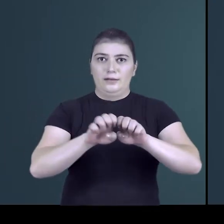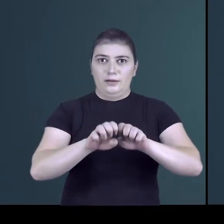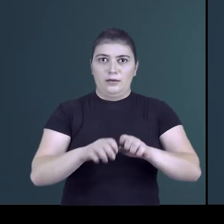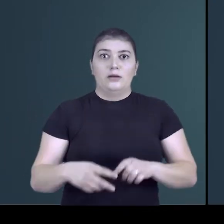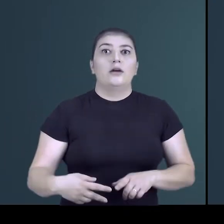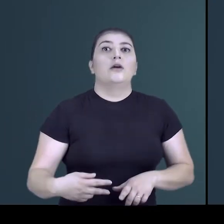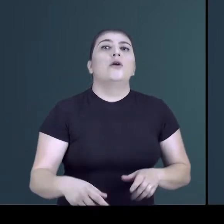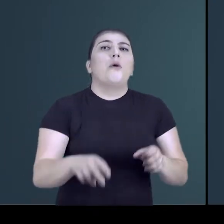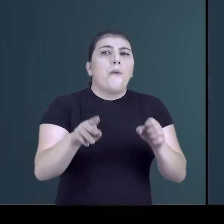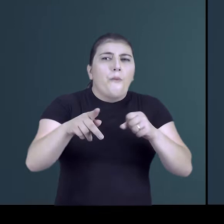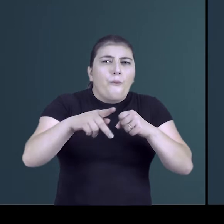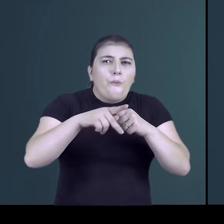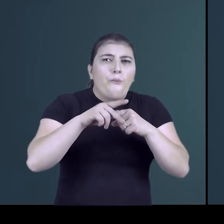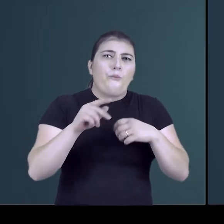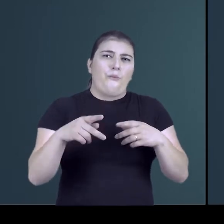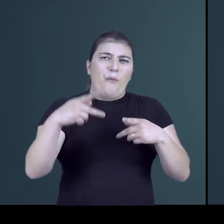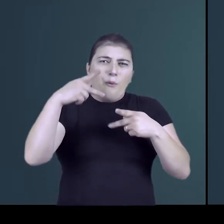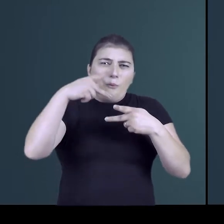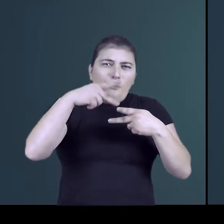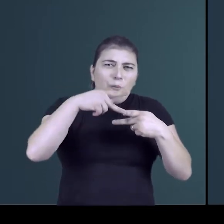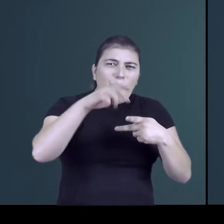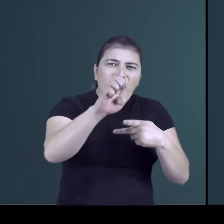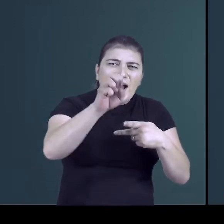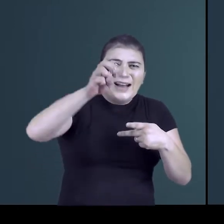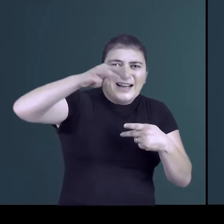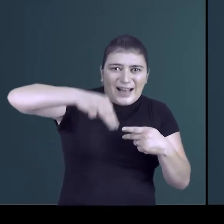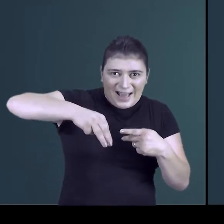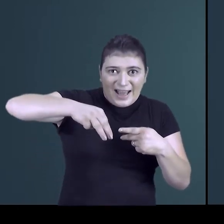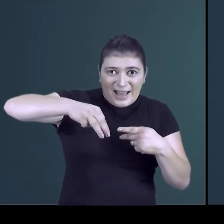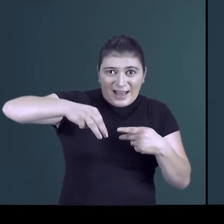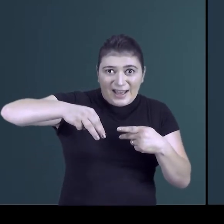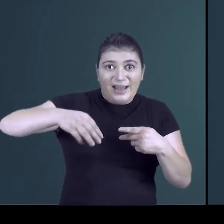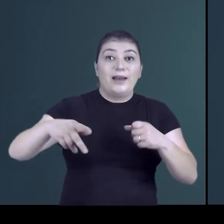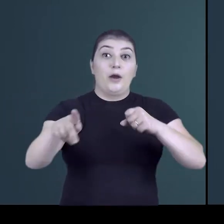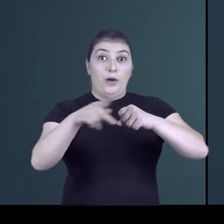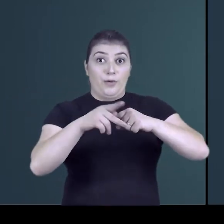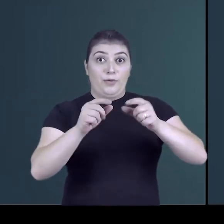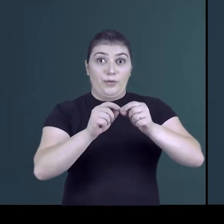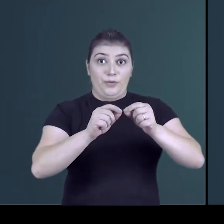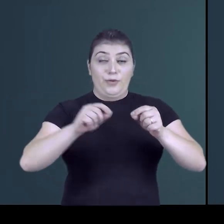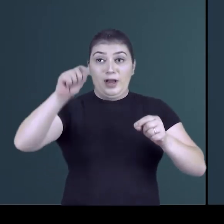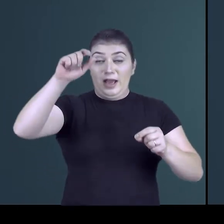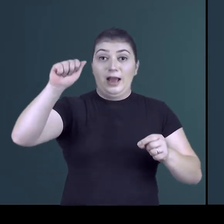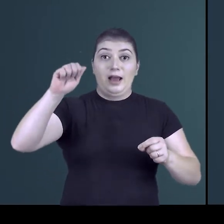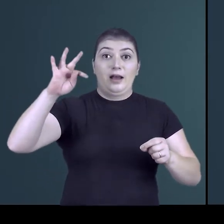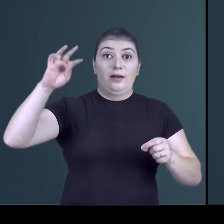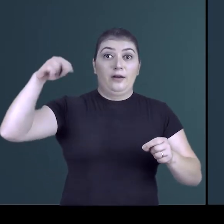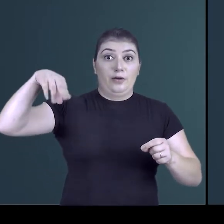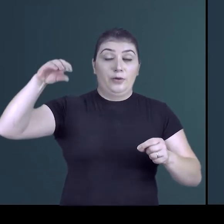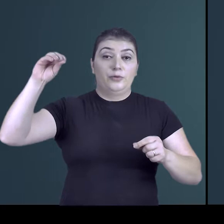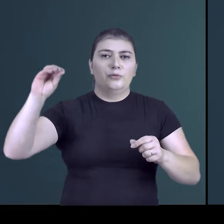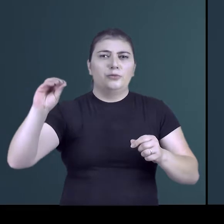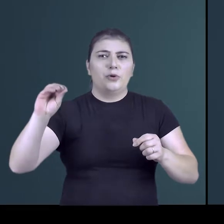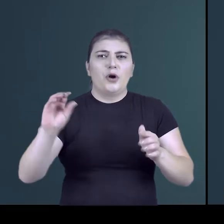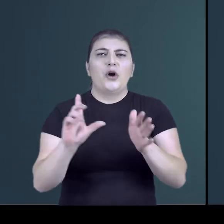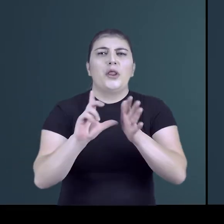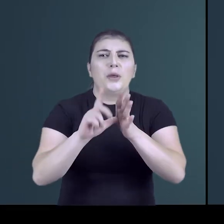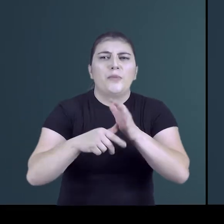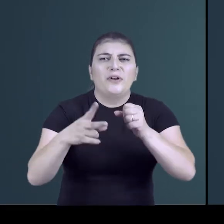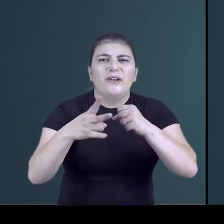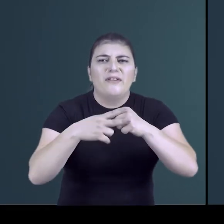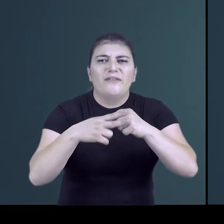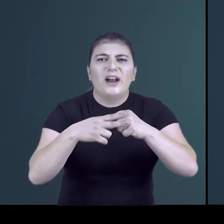a preposição em mais o pronome oblíquo átono e o verbo que vir depois estiver no